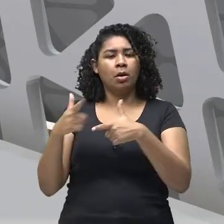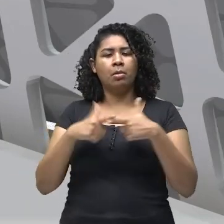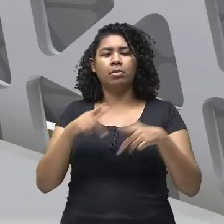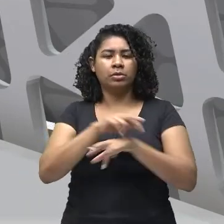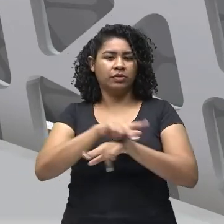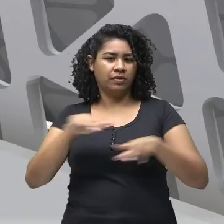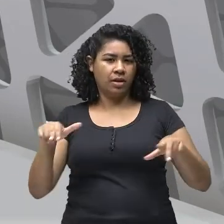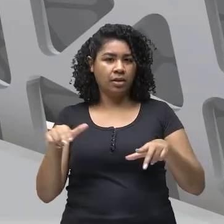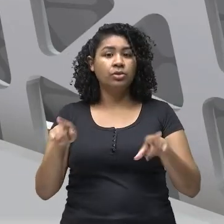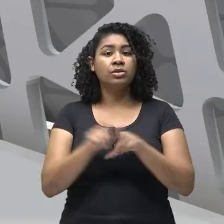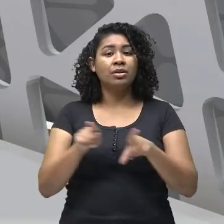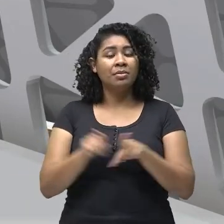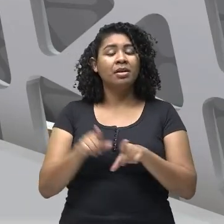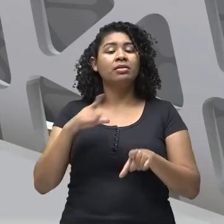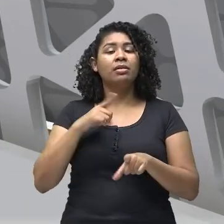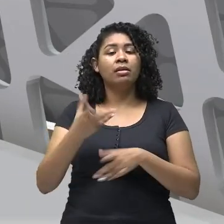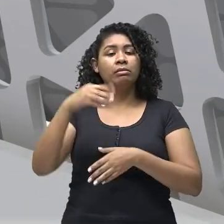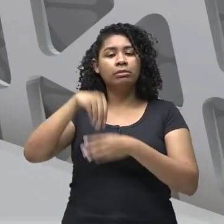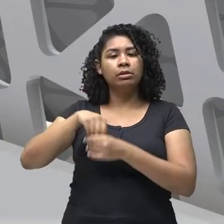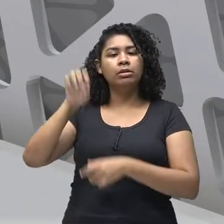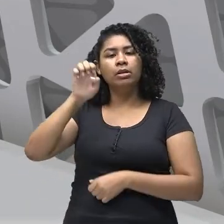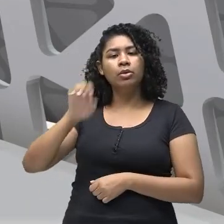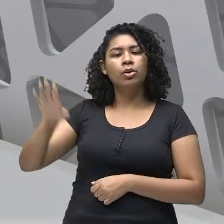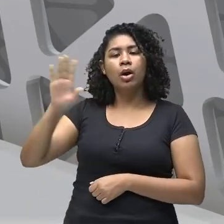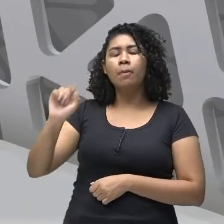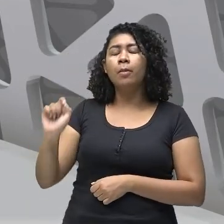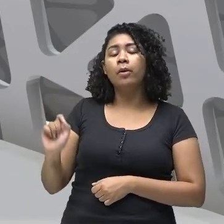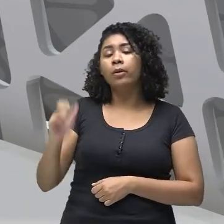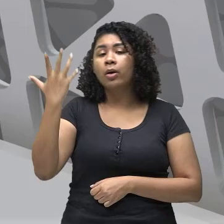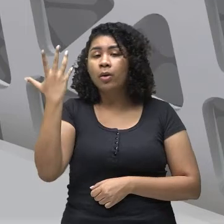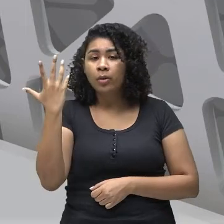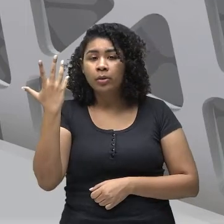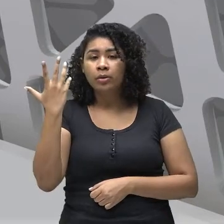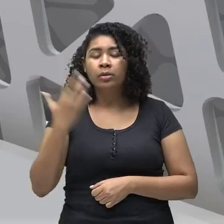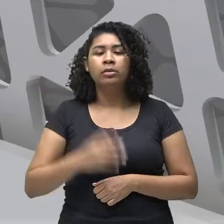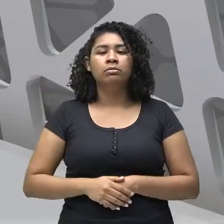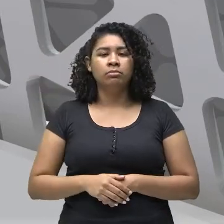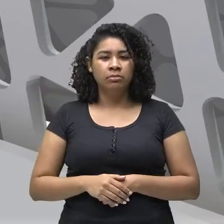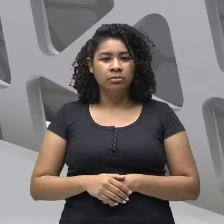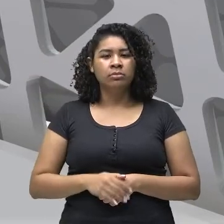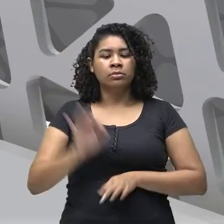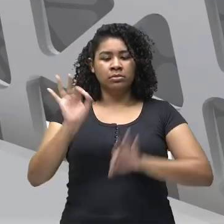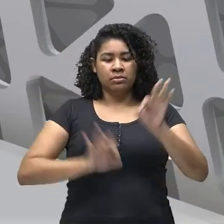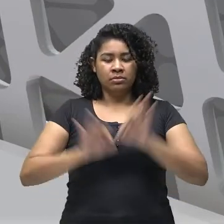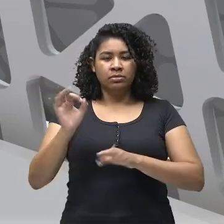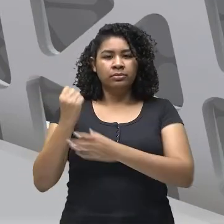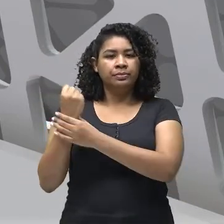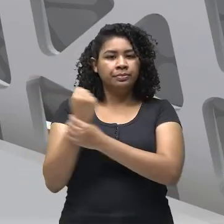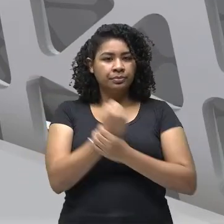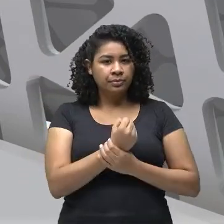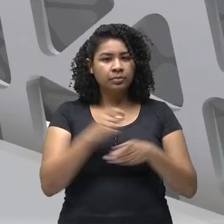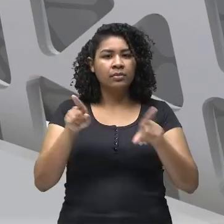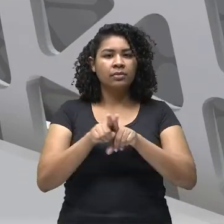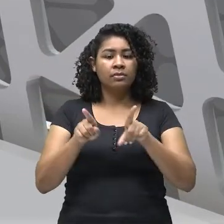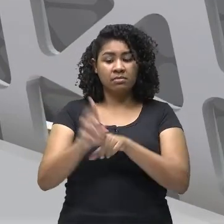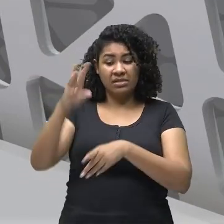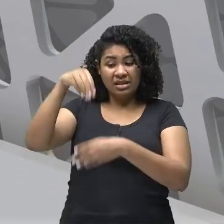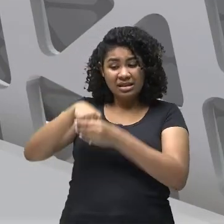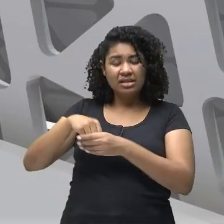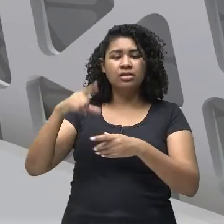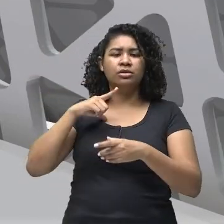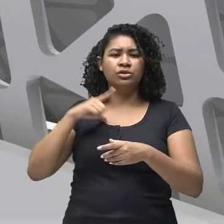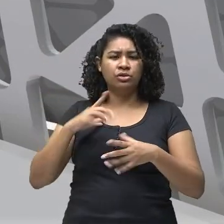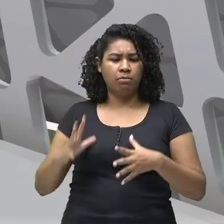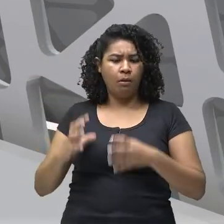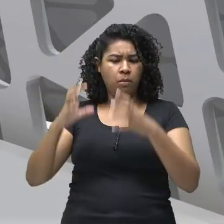nós vamos ter também dentro da Europa, nesse momento, na formação desses estados absolutistas, as disputas internas ligadas